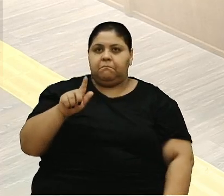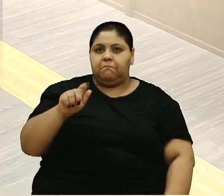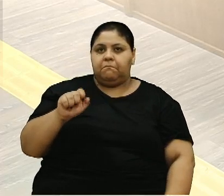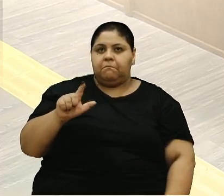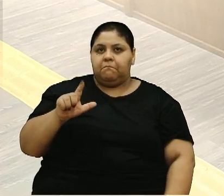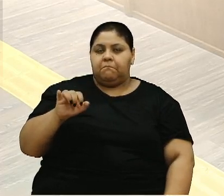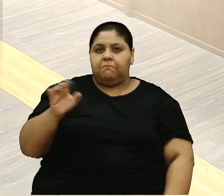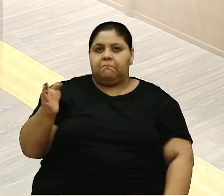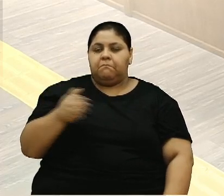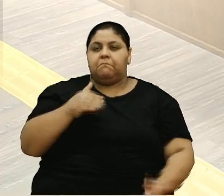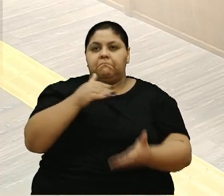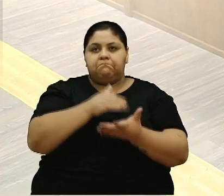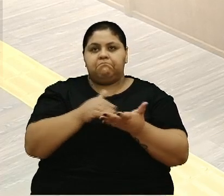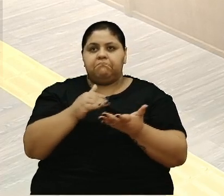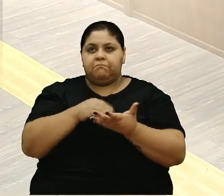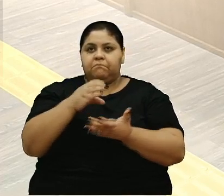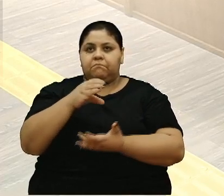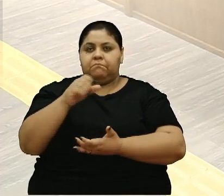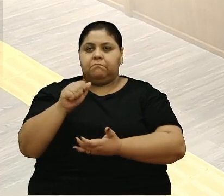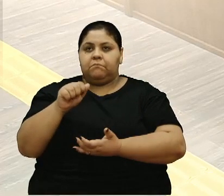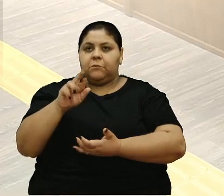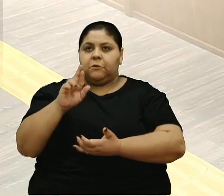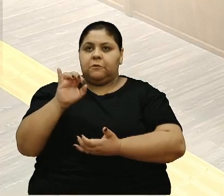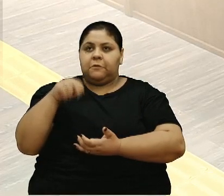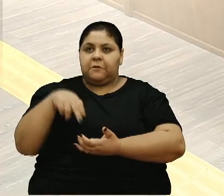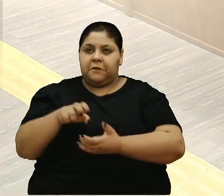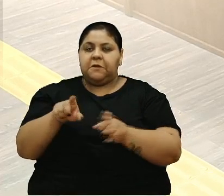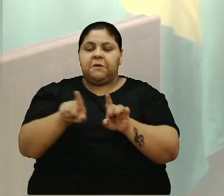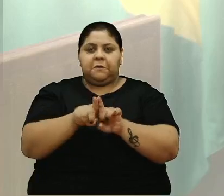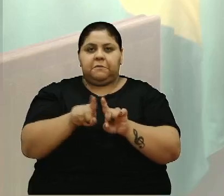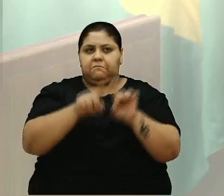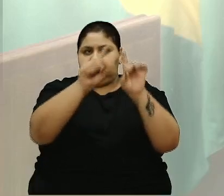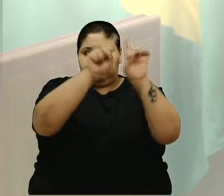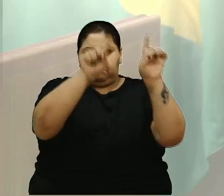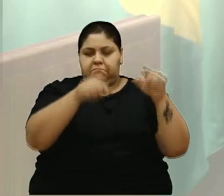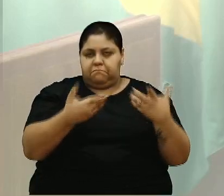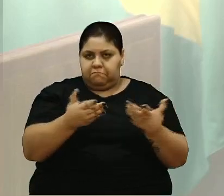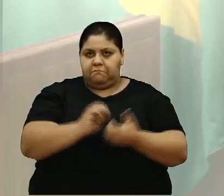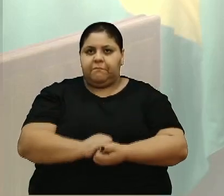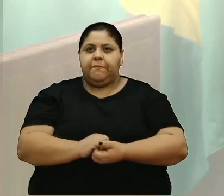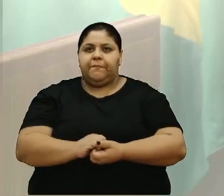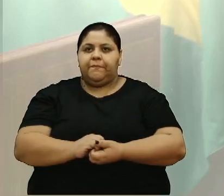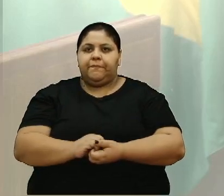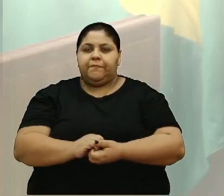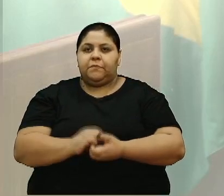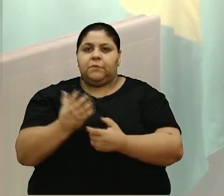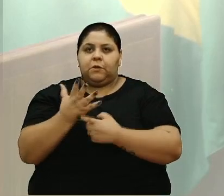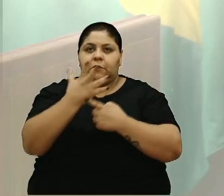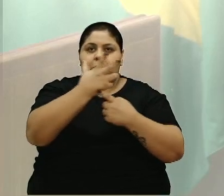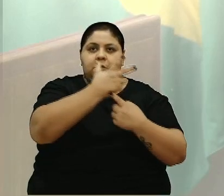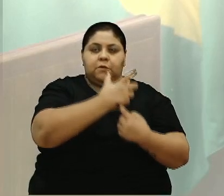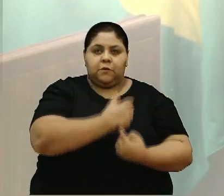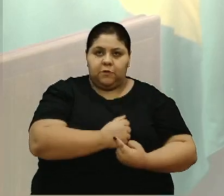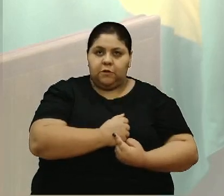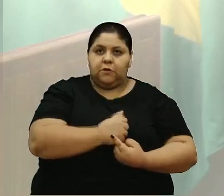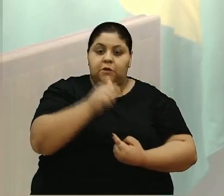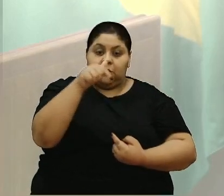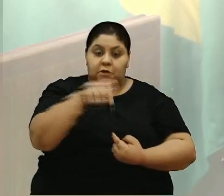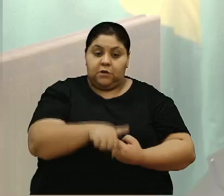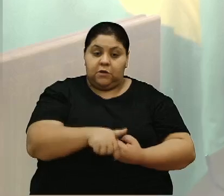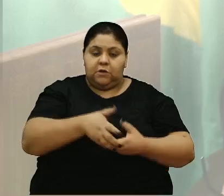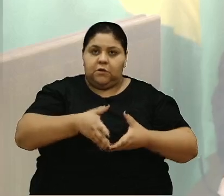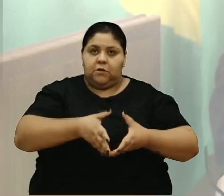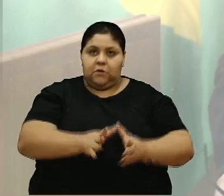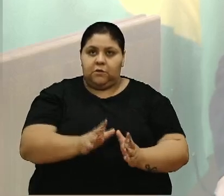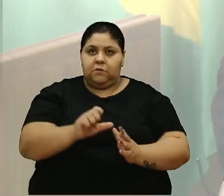secretária Karine, e também seus colegas, os artistas da nossa terra, o tio Guri, o